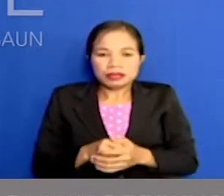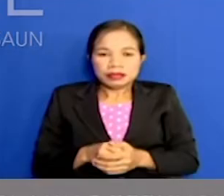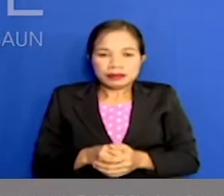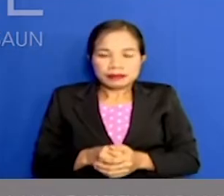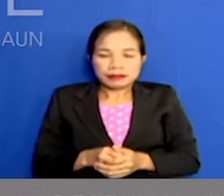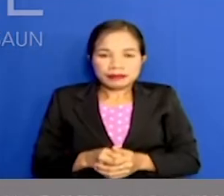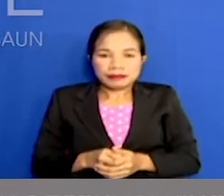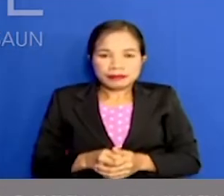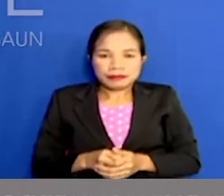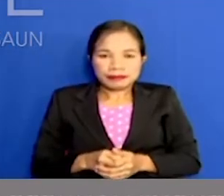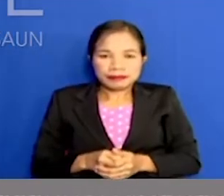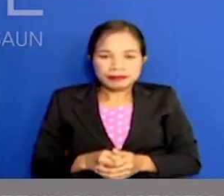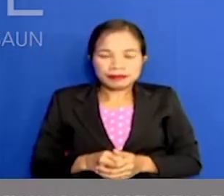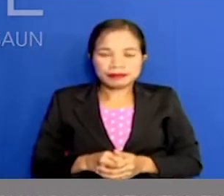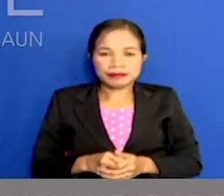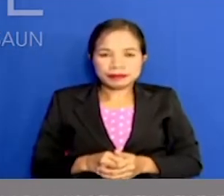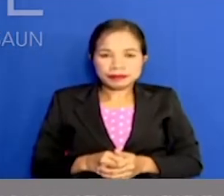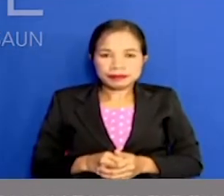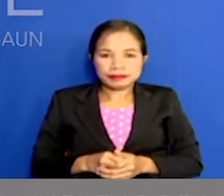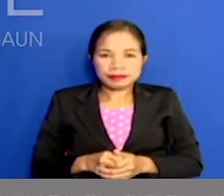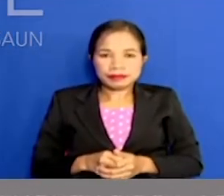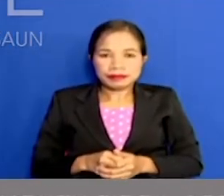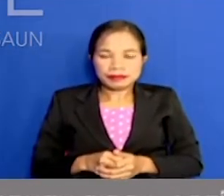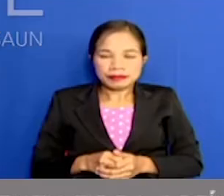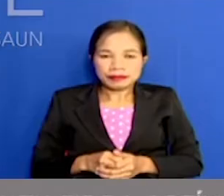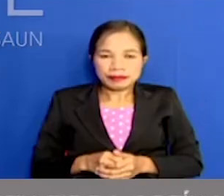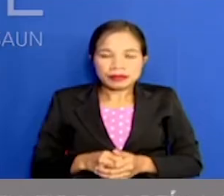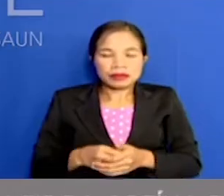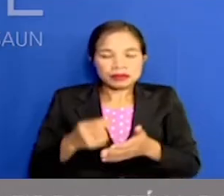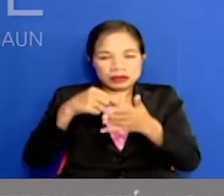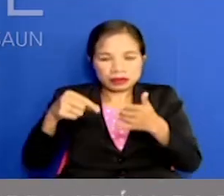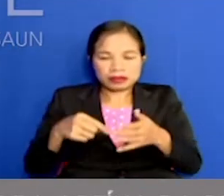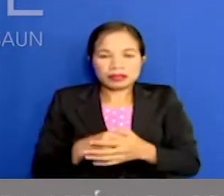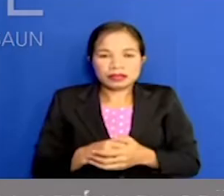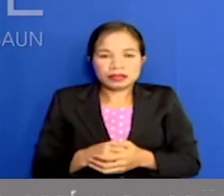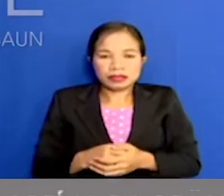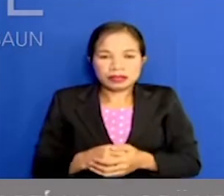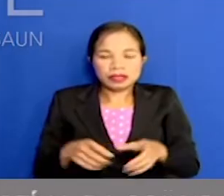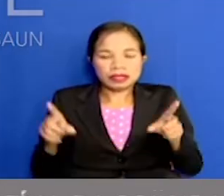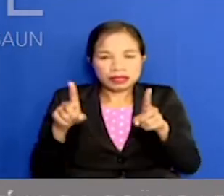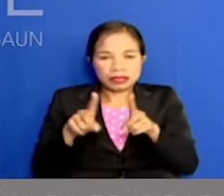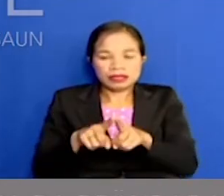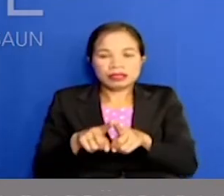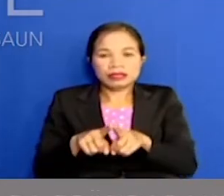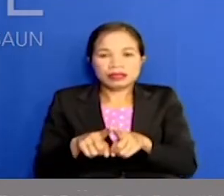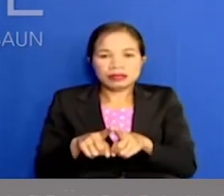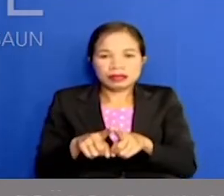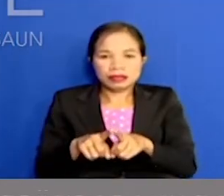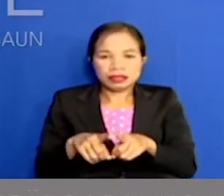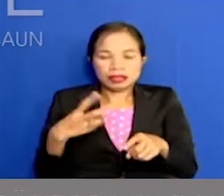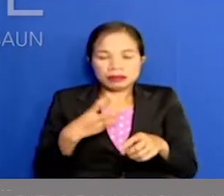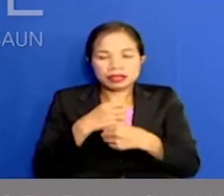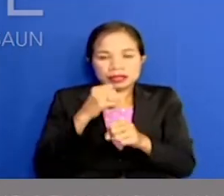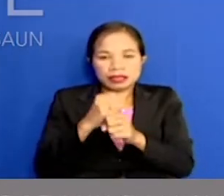bele valor de velio, bele prensa vaga ida ne, e ba contrato. Bem, ida ne ma agora ne amse propõe ela,